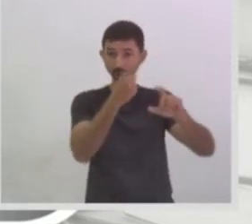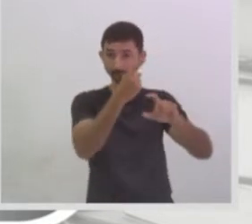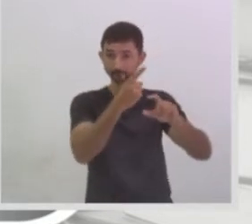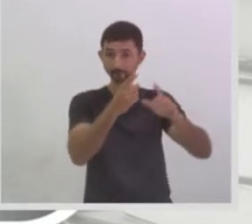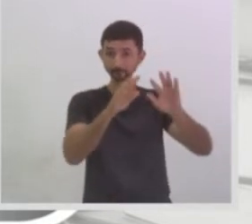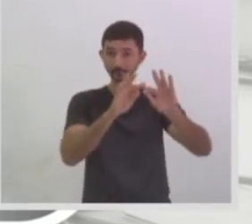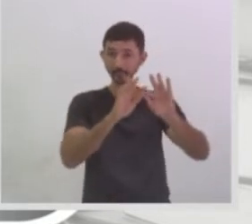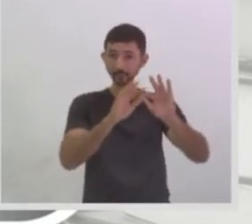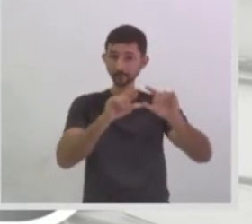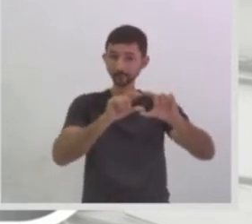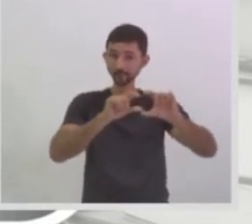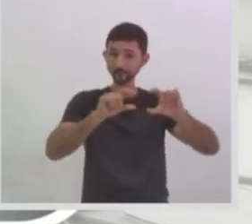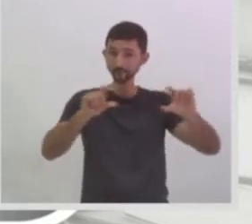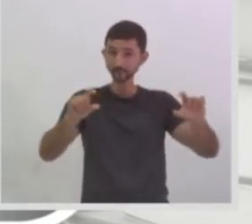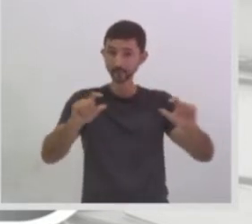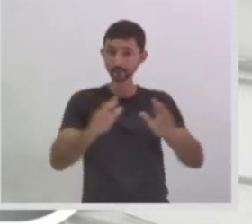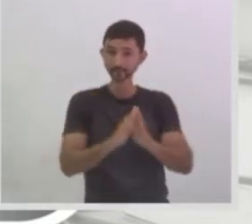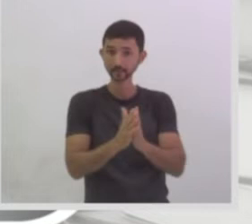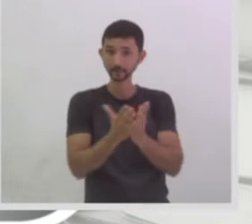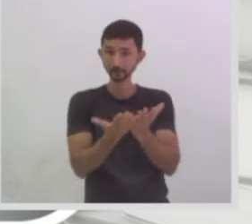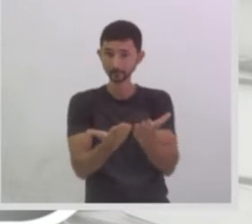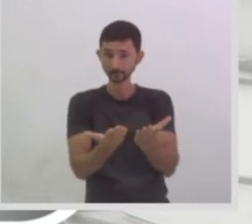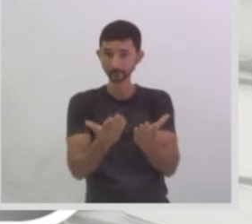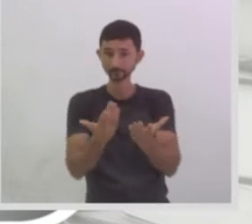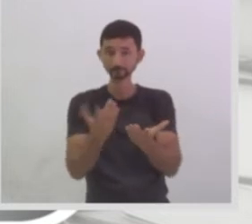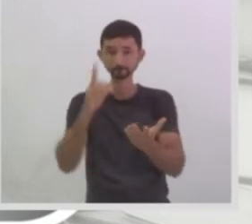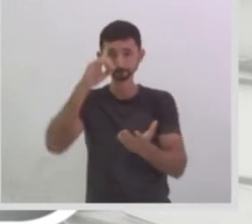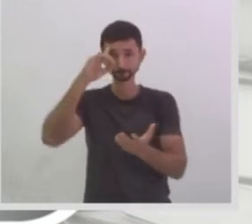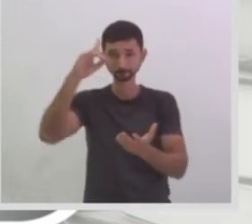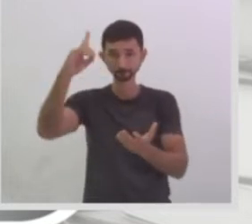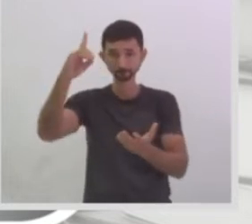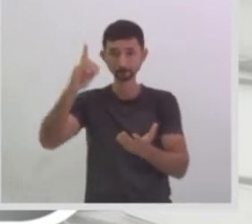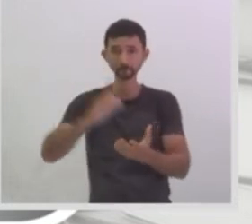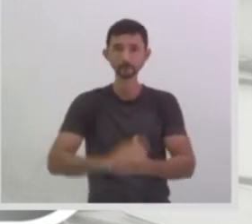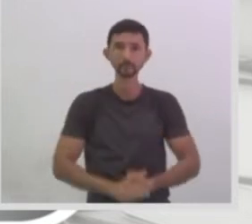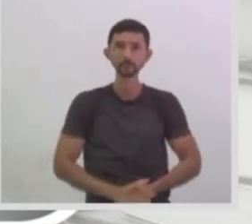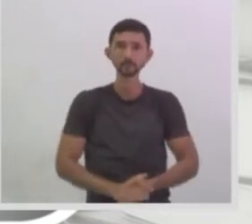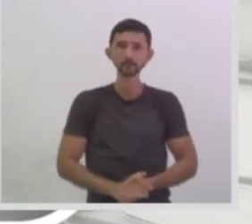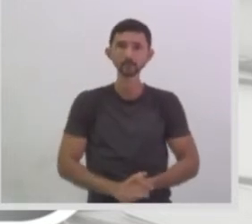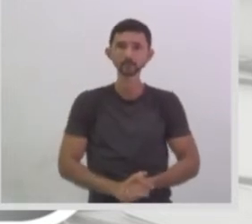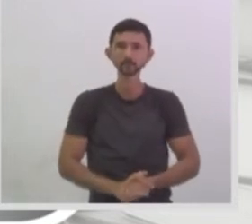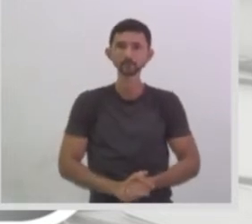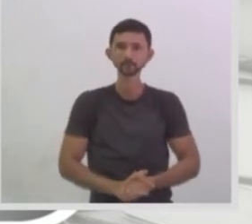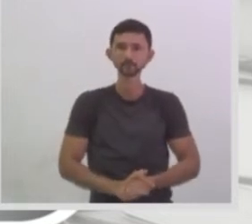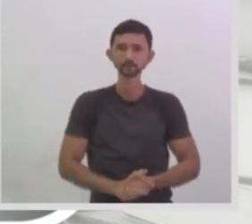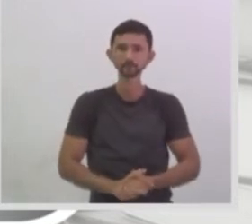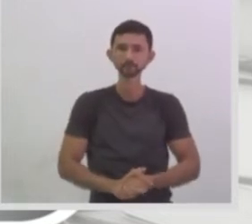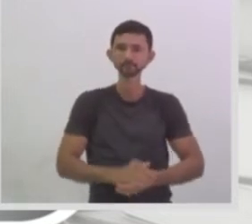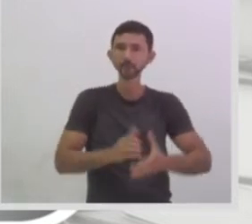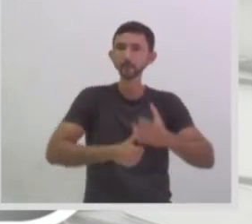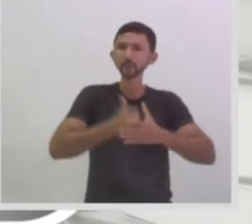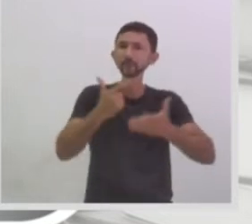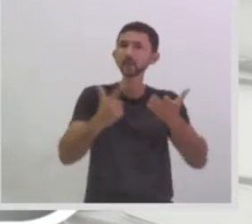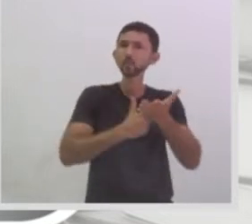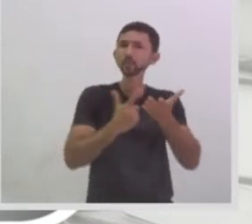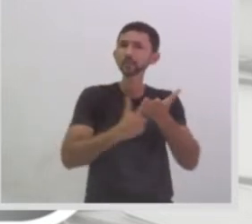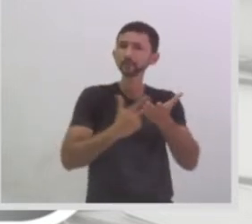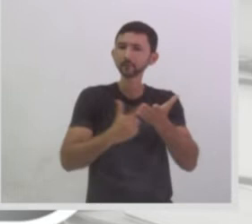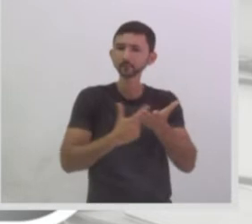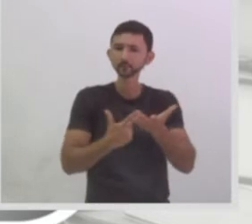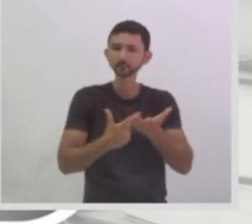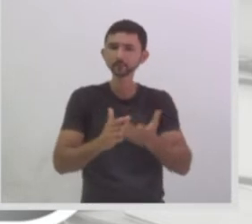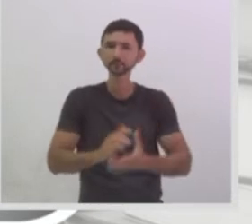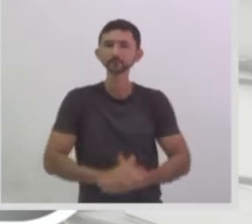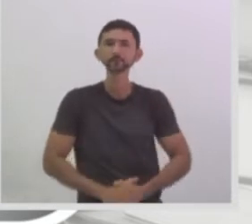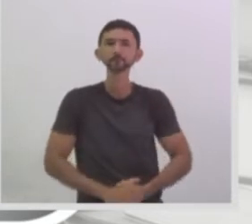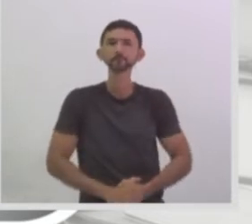da Bíblia, né, judaica e cristã, né? Esses textos aí são do livro, o primeiro livro da Bíblia, chama livro do Gênesis,